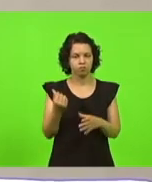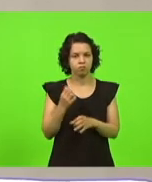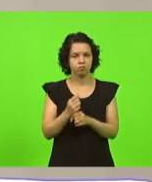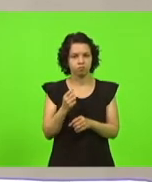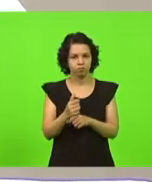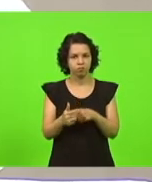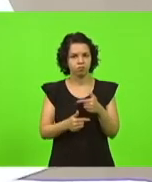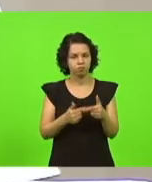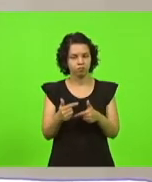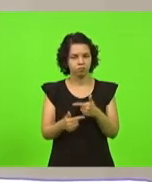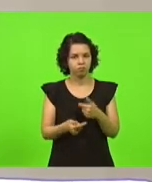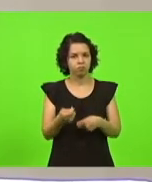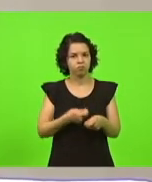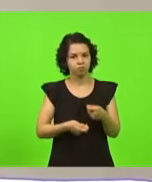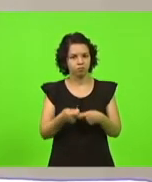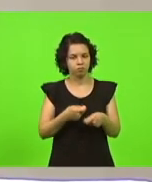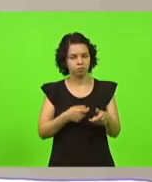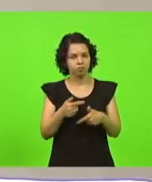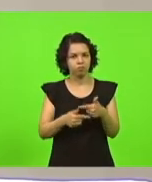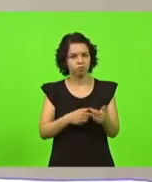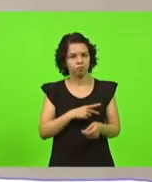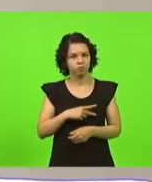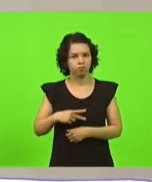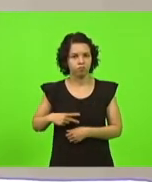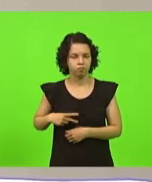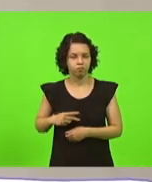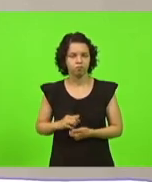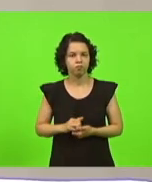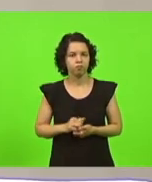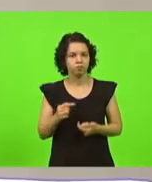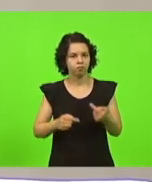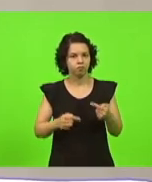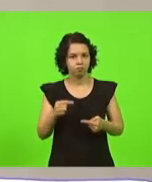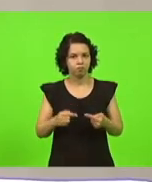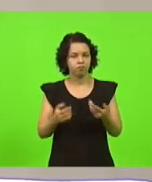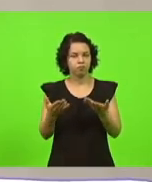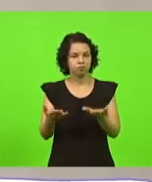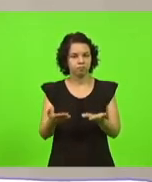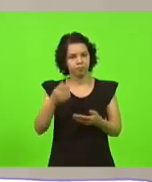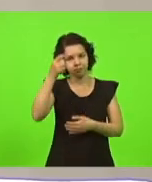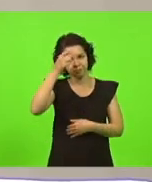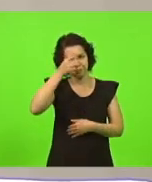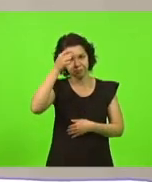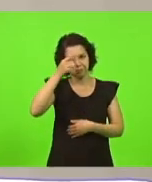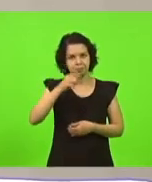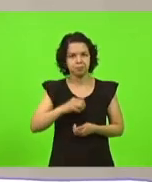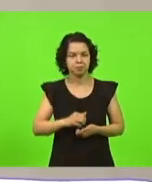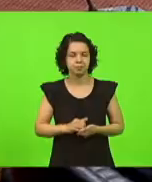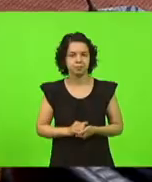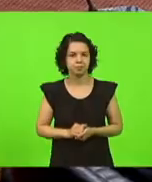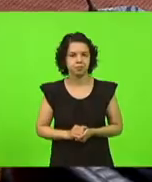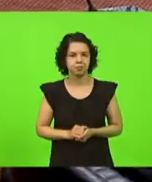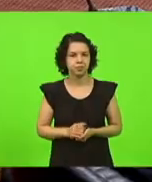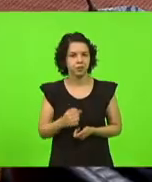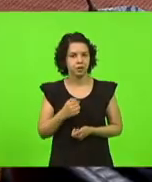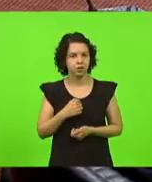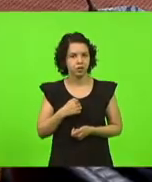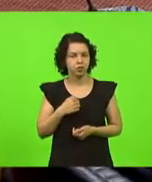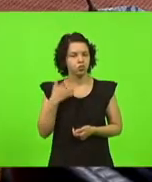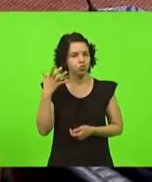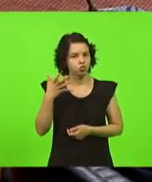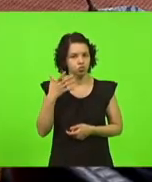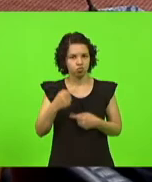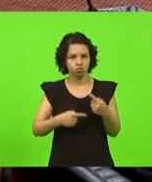Serviço Público. Em discussão. Para discutir com a palavra o deputado Maurício Kudilark. Não vou fazer discussão,